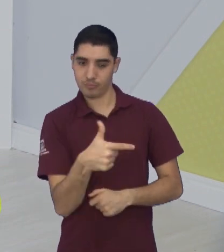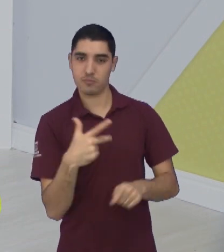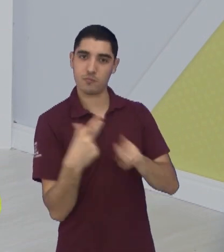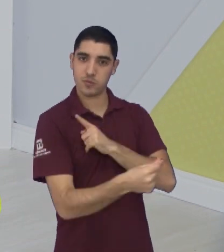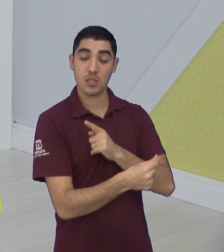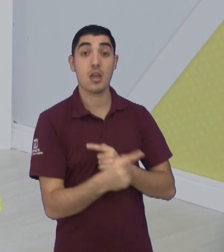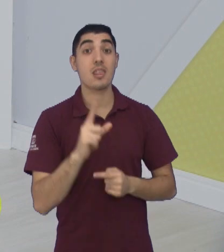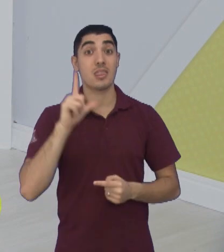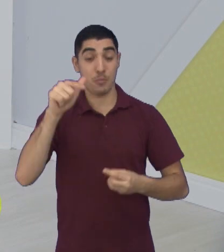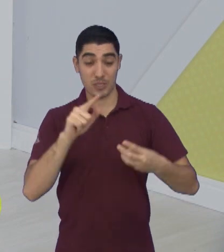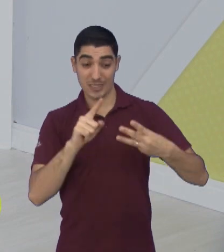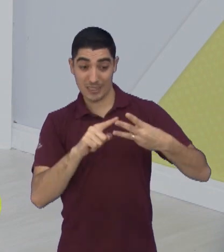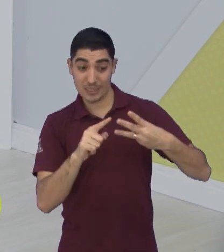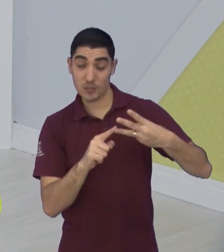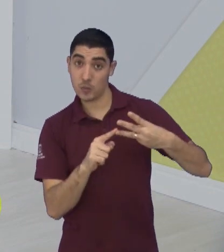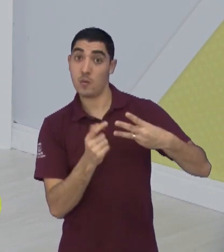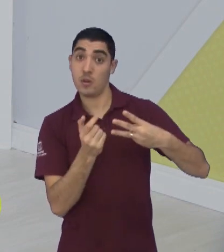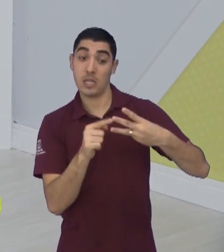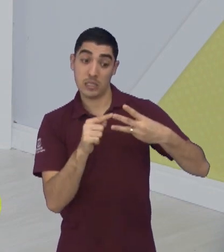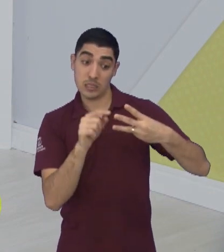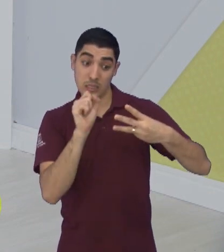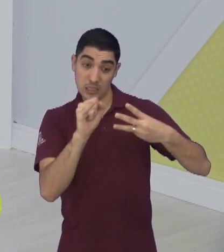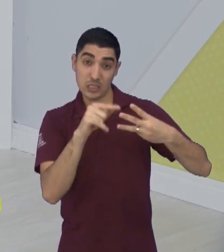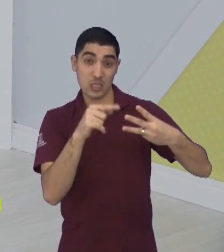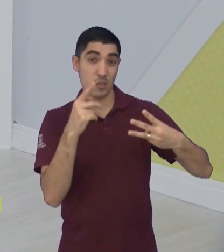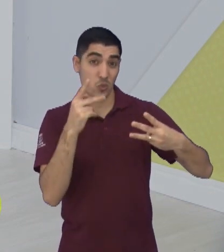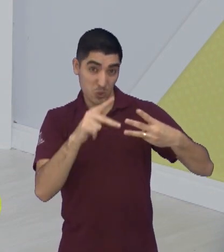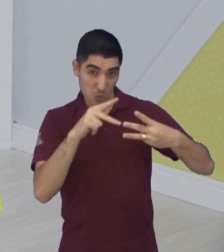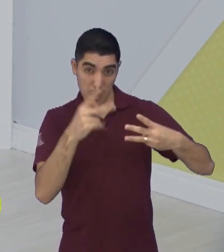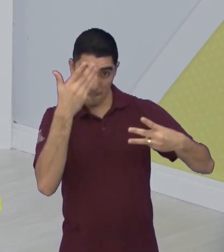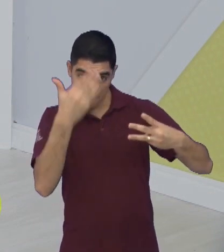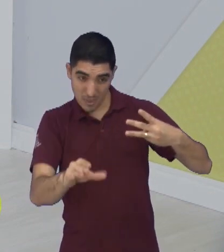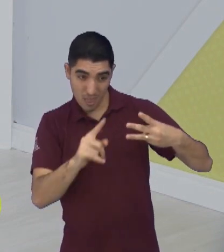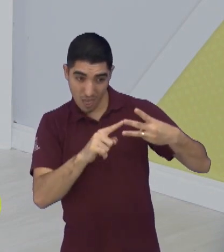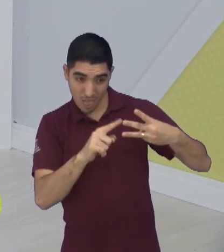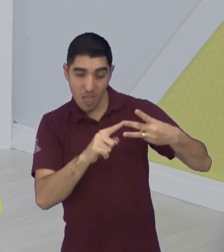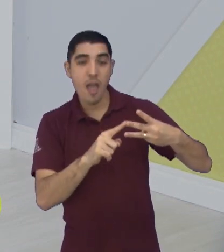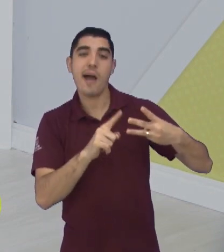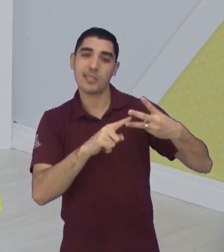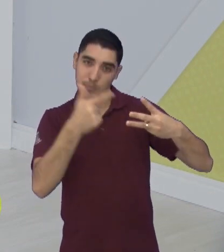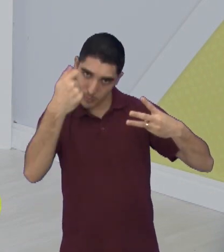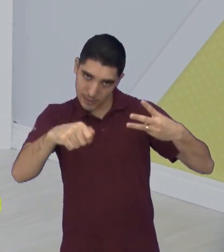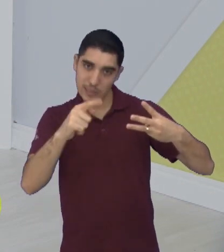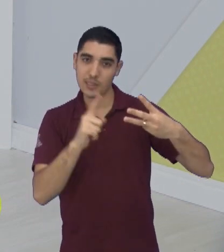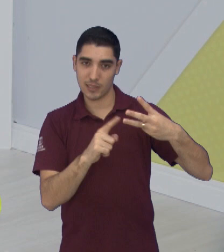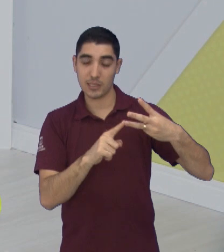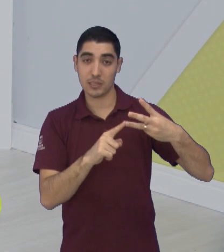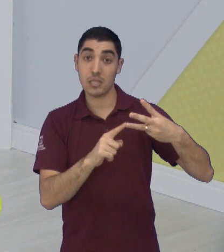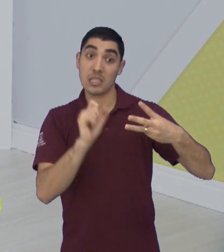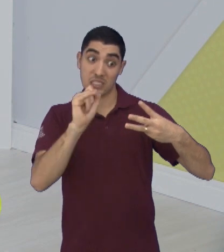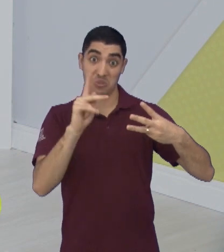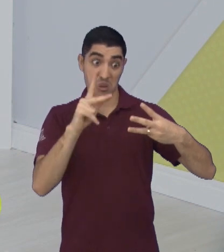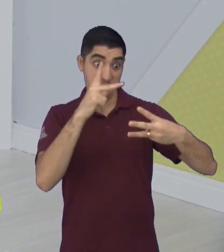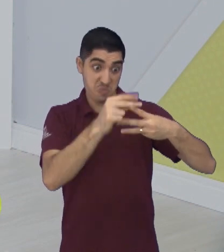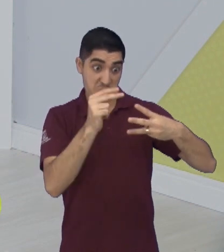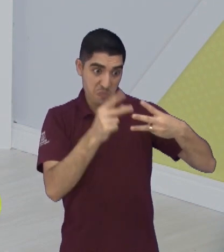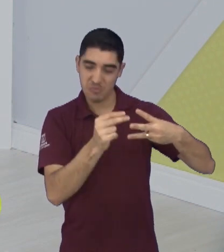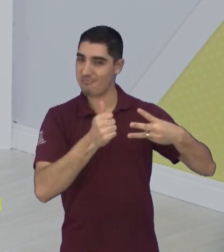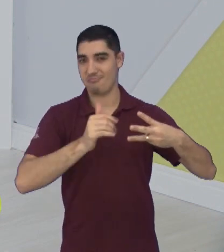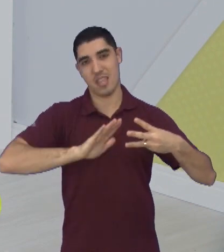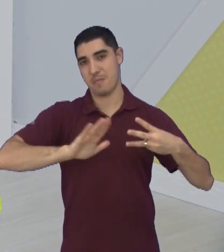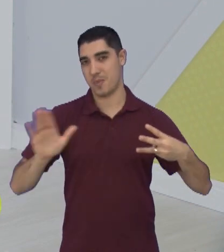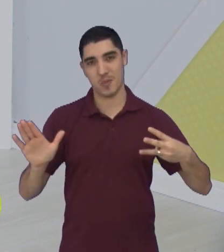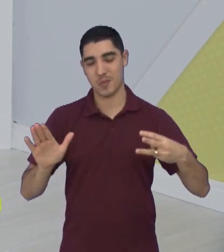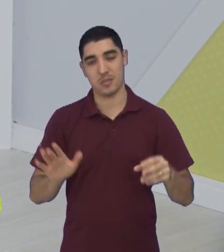duas partidas lá em Fortaleza, se for necessário, né? Senão alguém pode matar em dois jogos. Mas é importante São José vencer